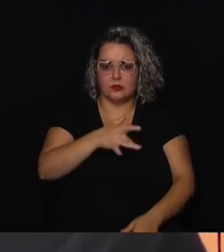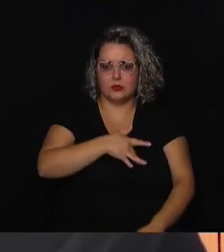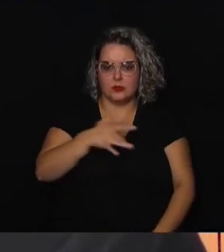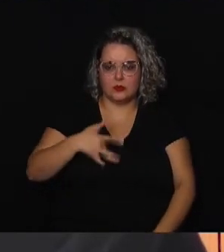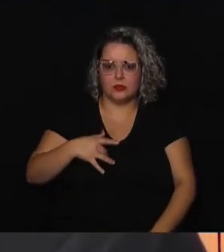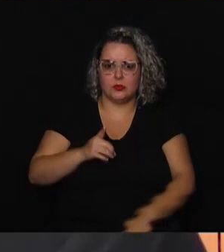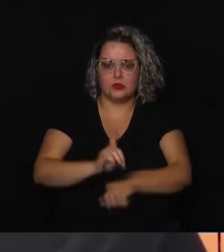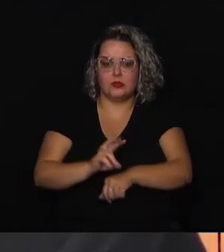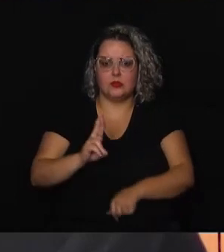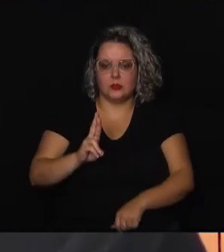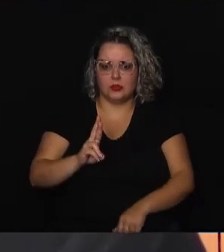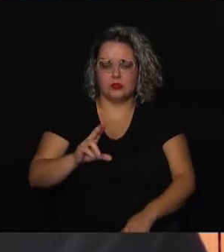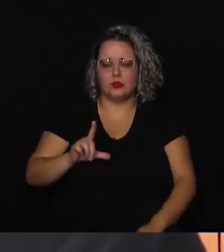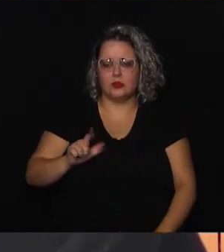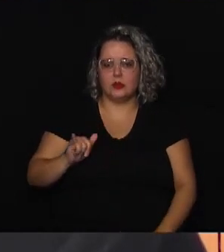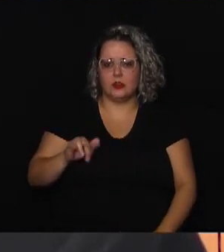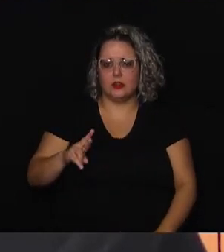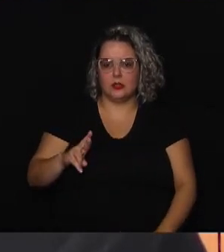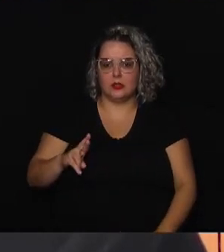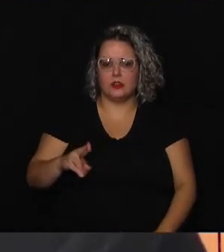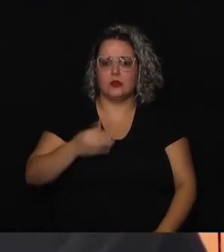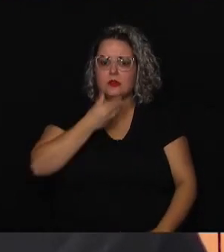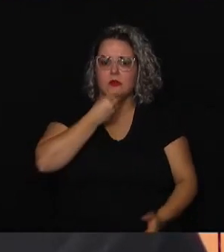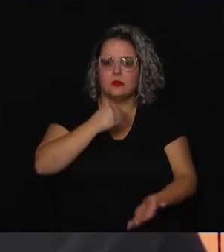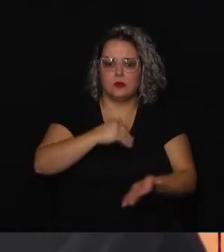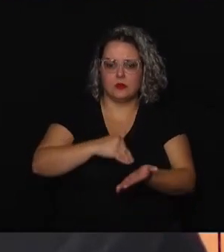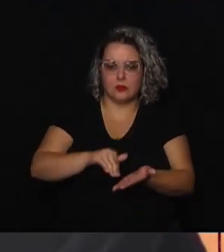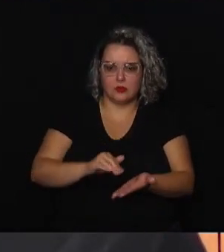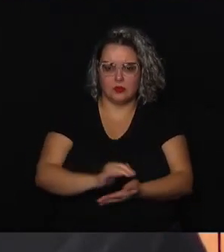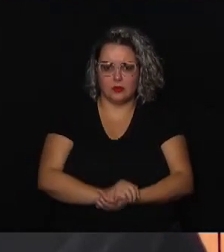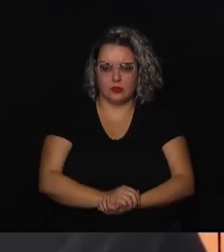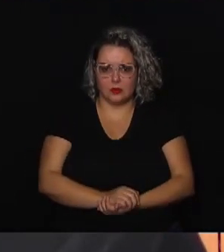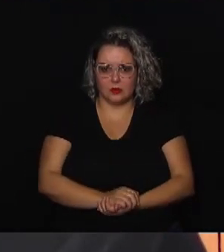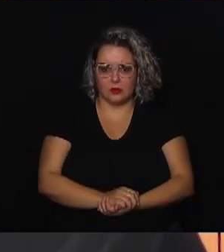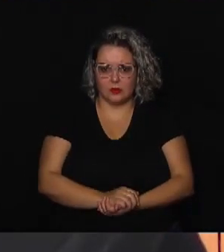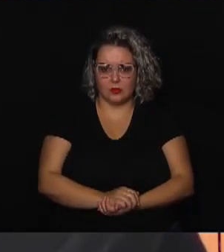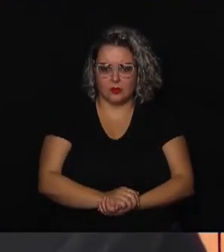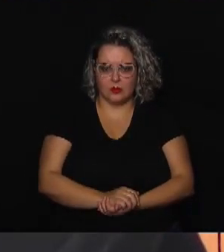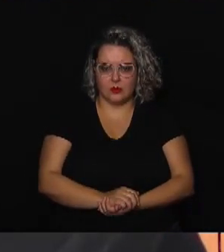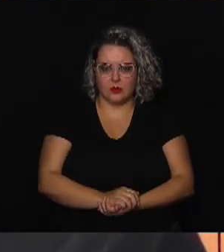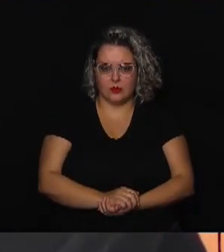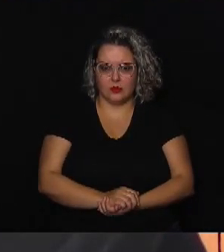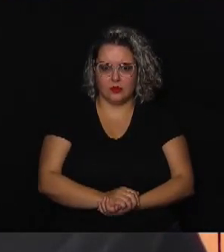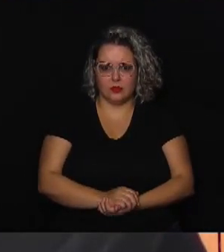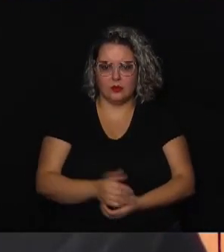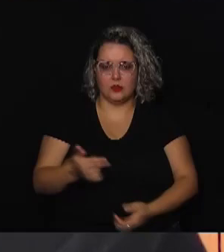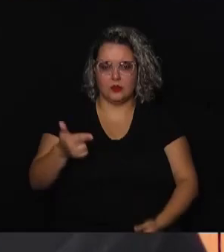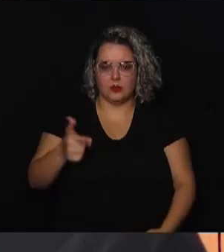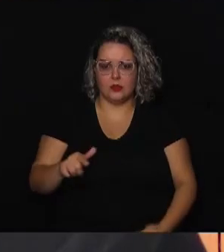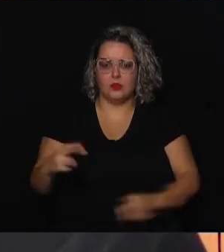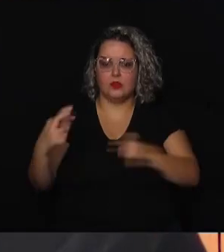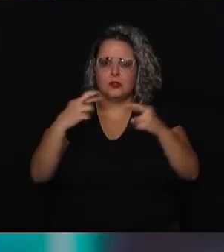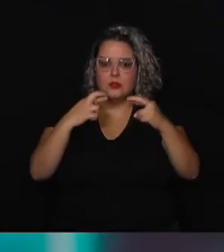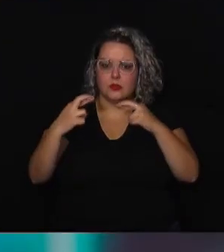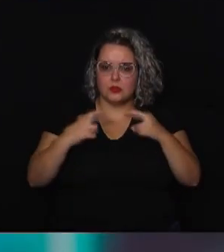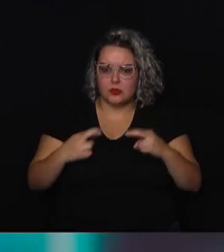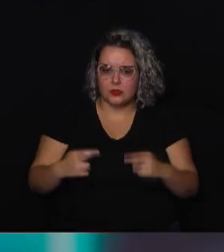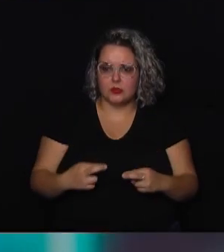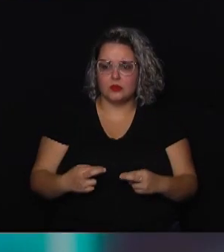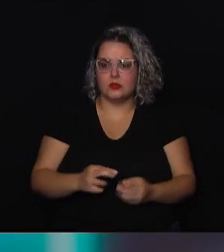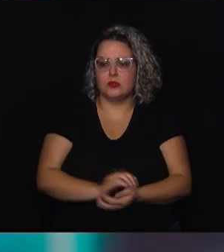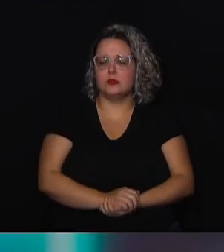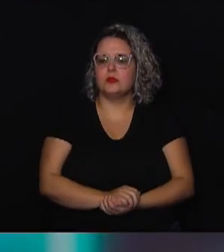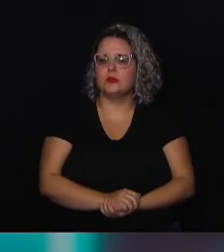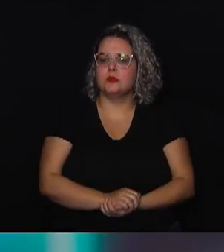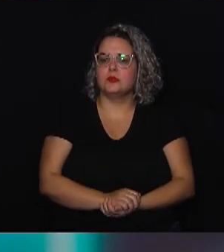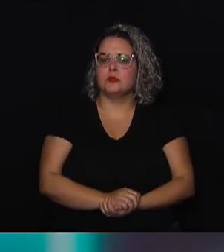Lair Zambon, o status do plano no DigiSUS, que ele ainda permanece em análise pelo Conselho Municipal de